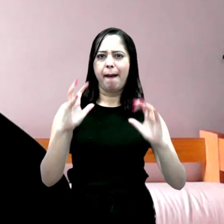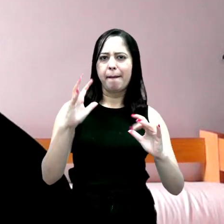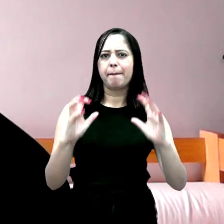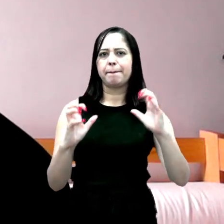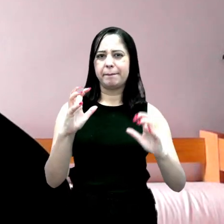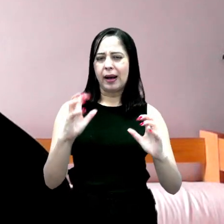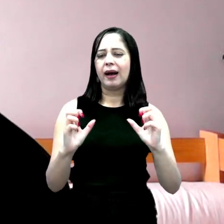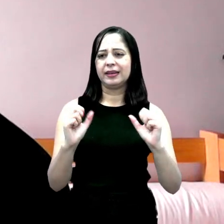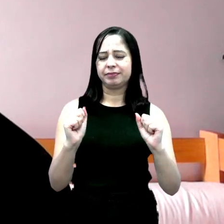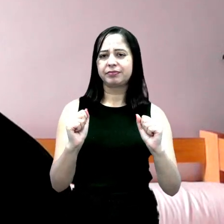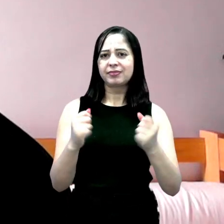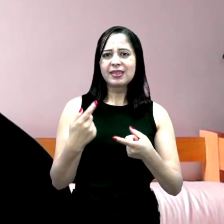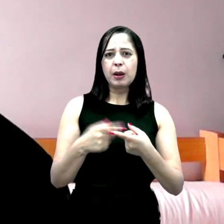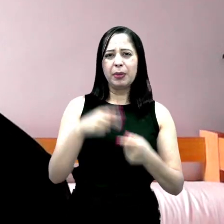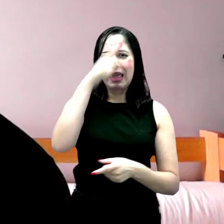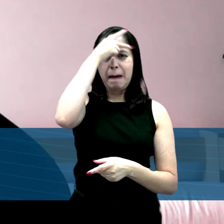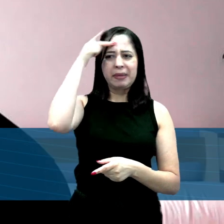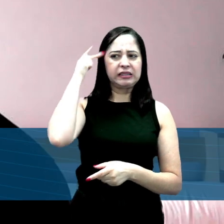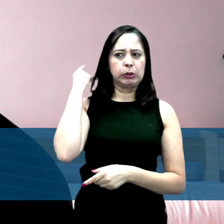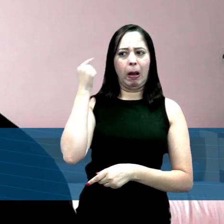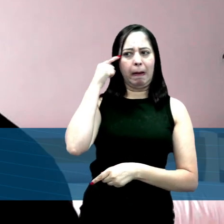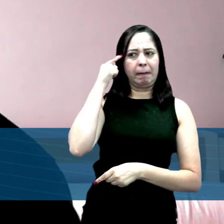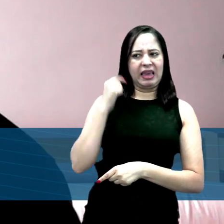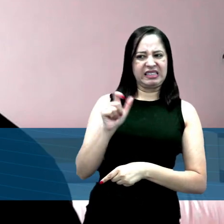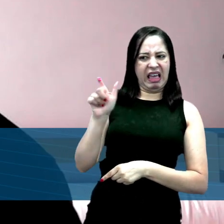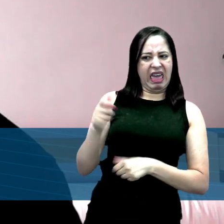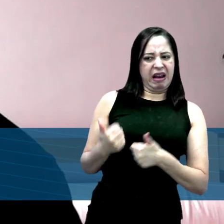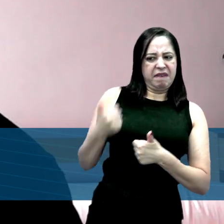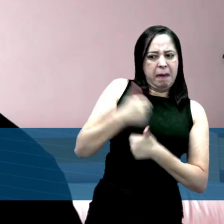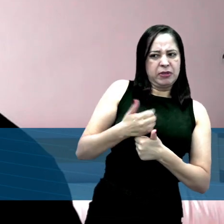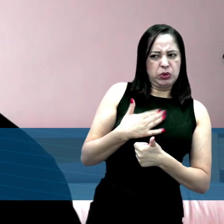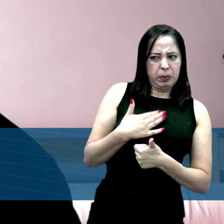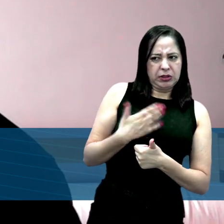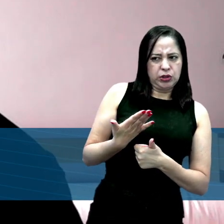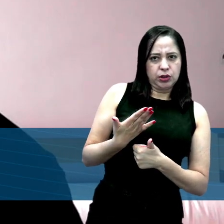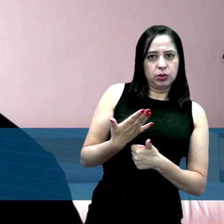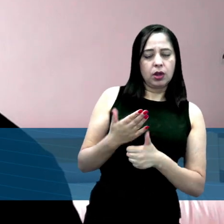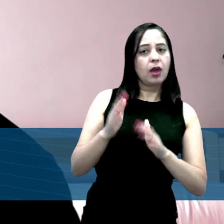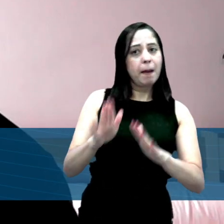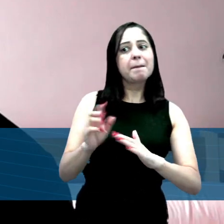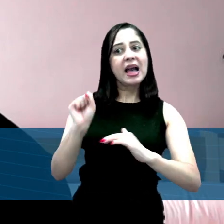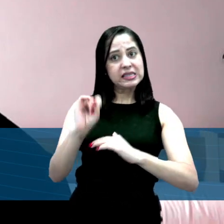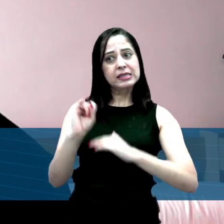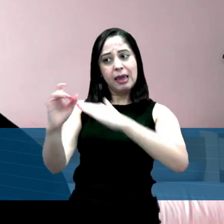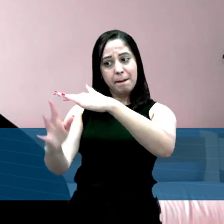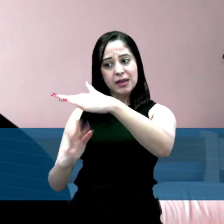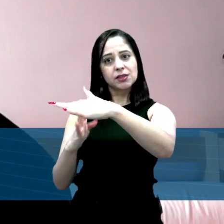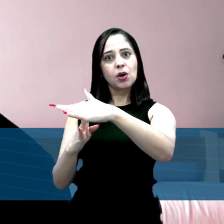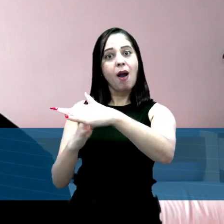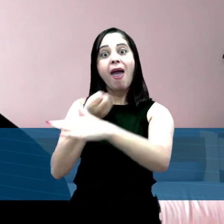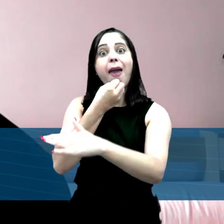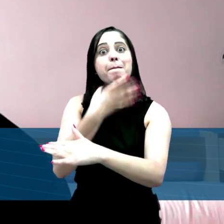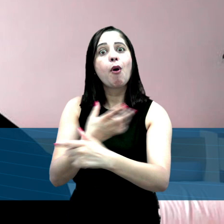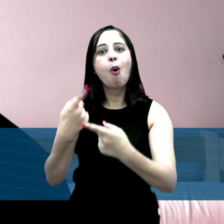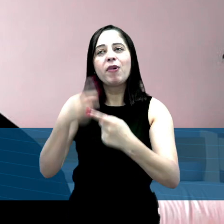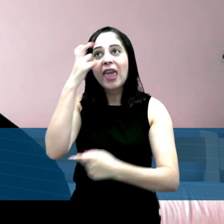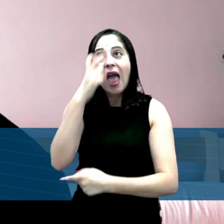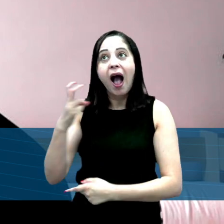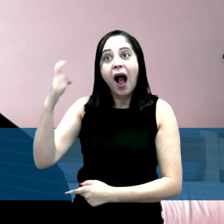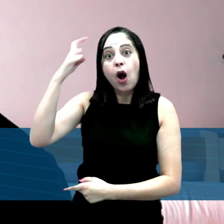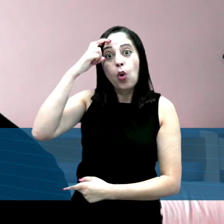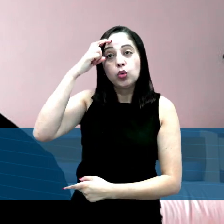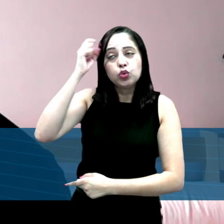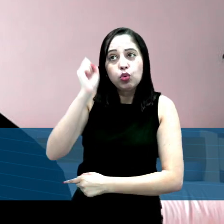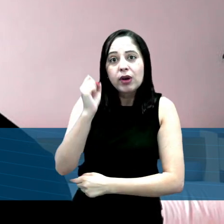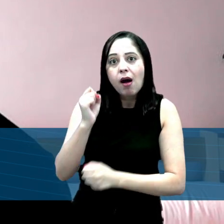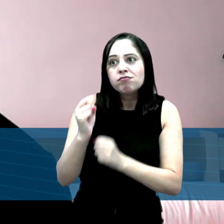ameaça, às vezes até a sua identidade, mas a migração, ela enriquece a cultura local de modo geral, né? Então,